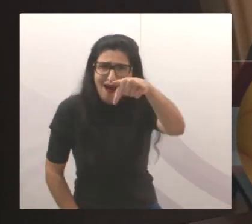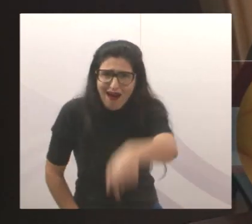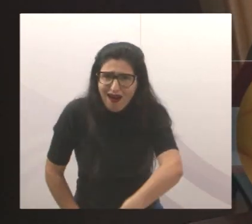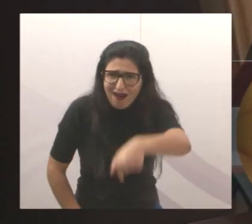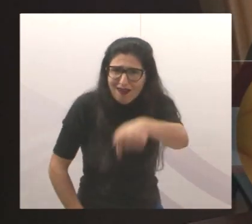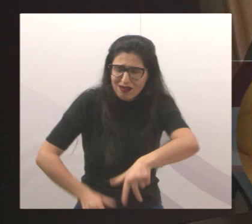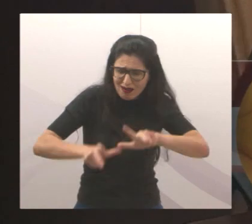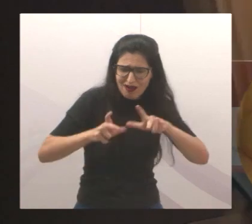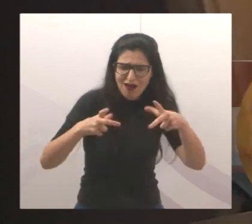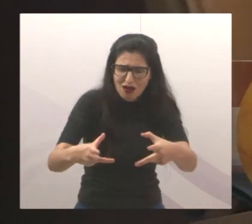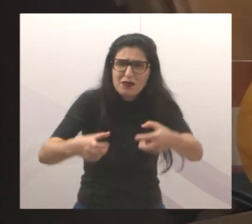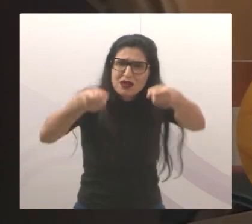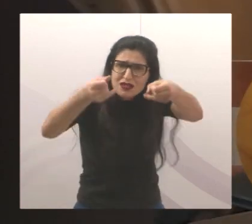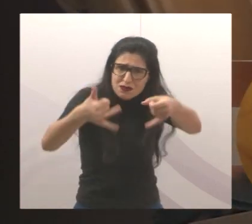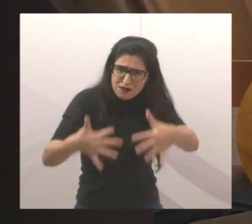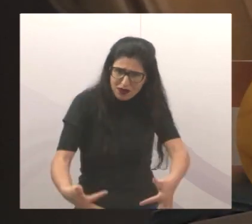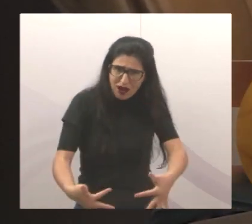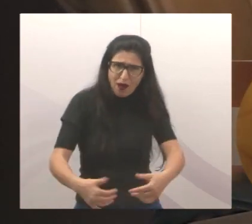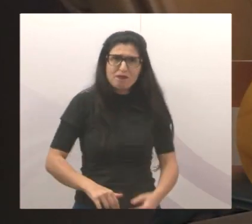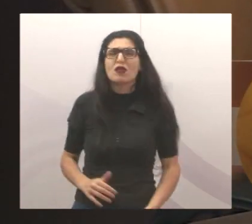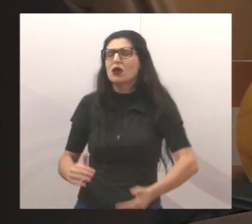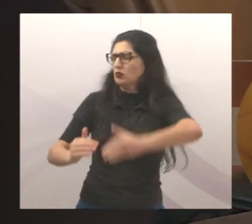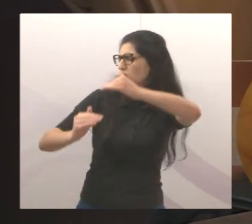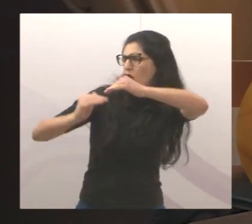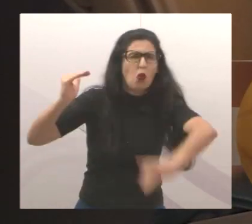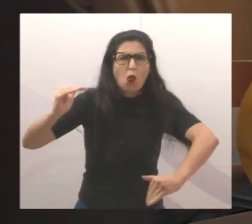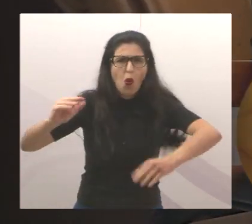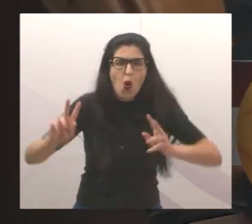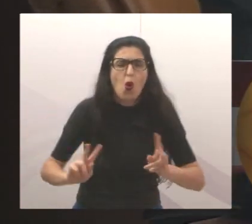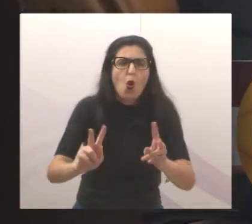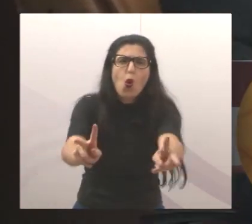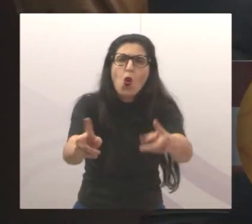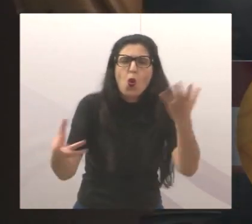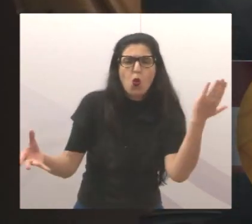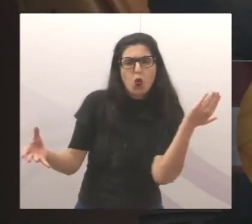Municipal. Sou contrário à abertura desse processo.